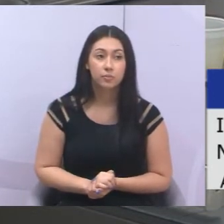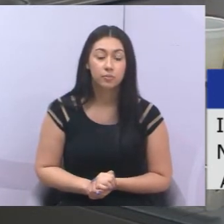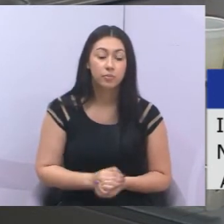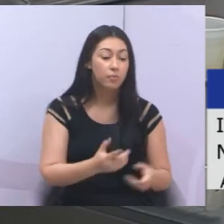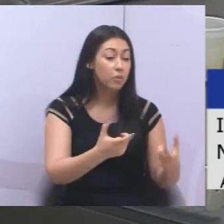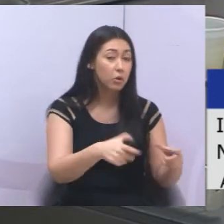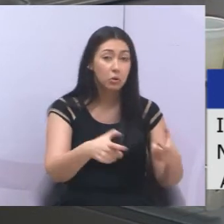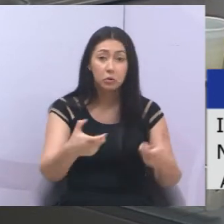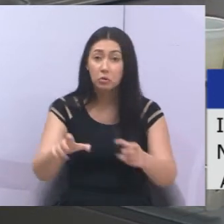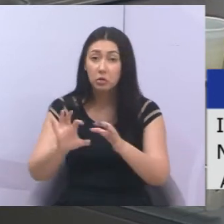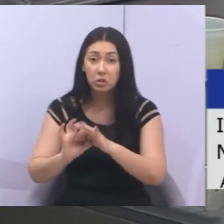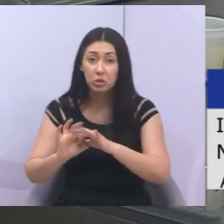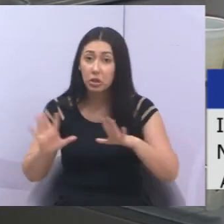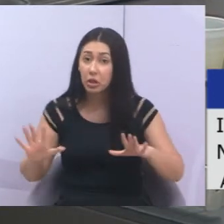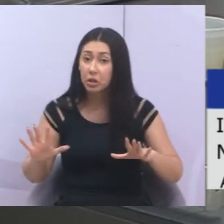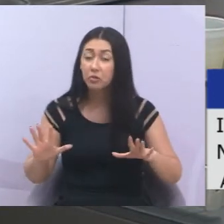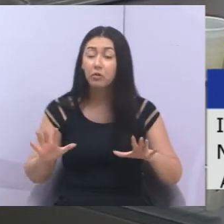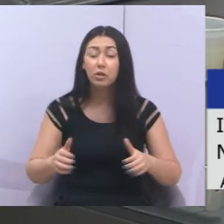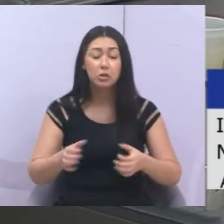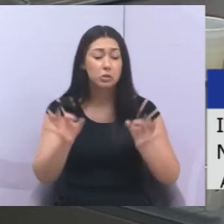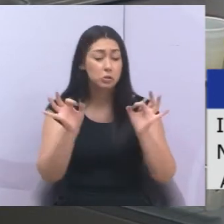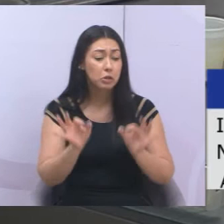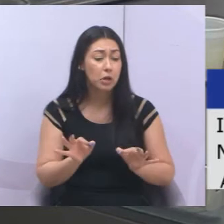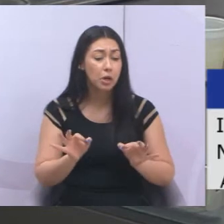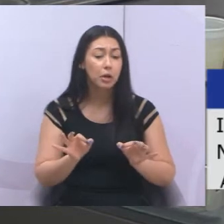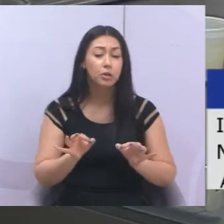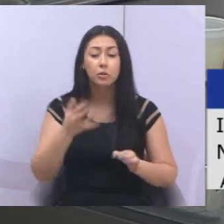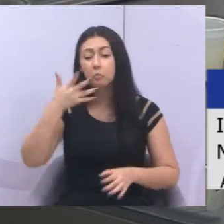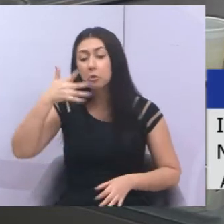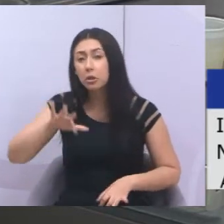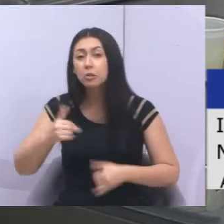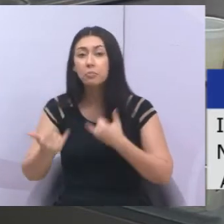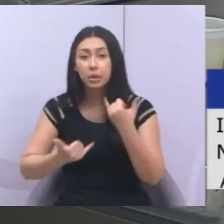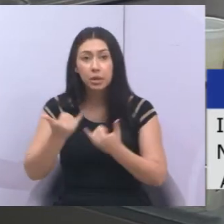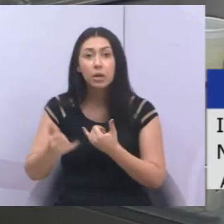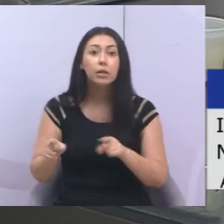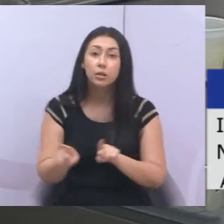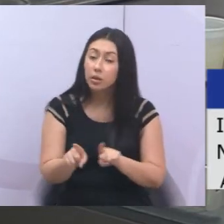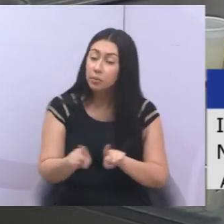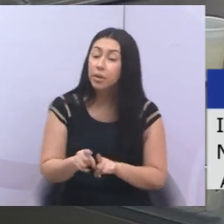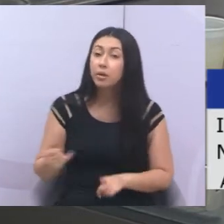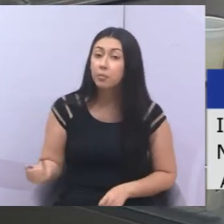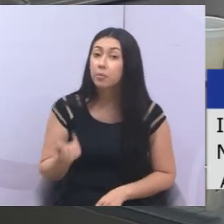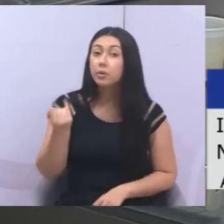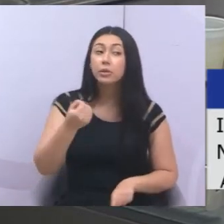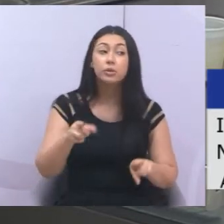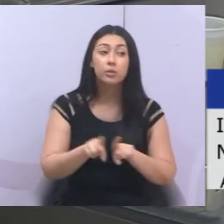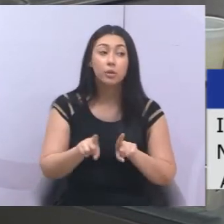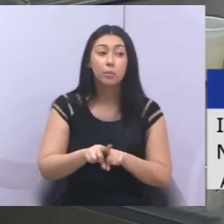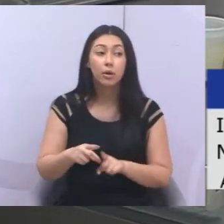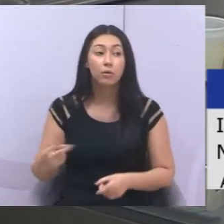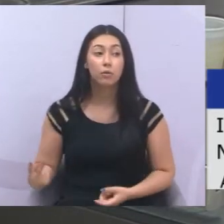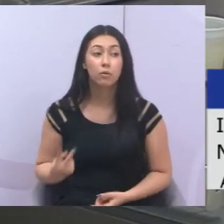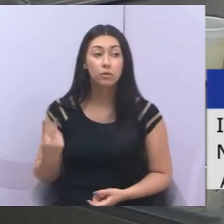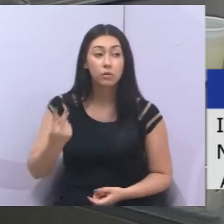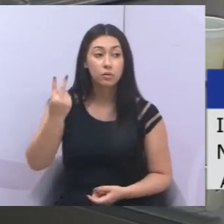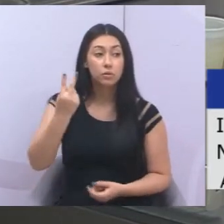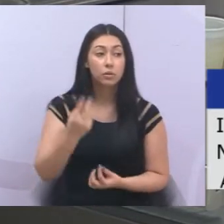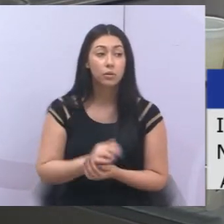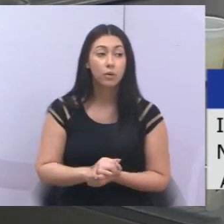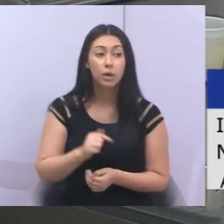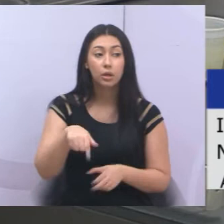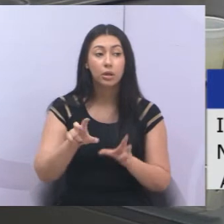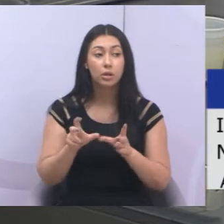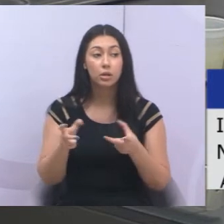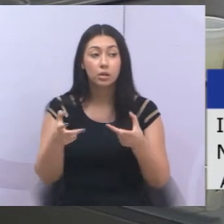espaço público adequado para que as crianças brinquem, elas são importantes, né? E essa valorização, nós aqui da